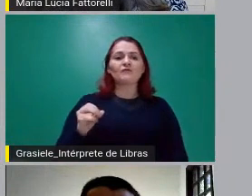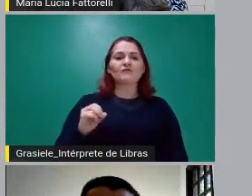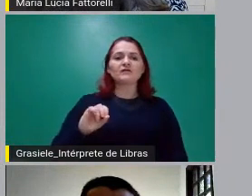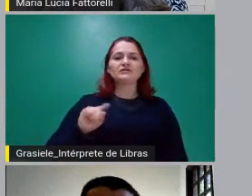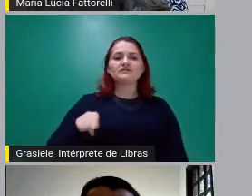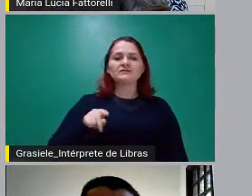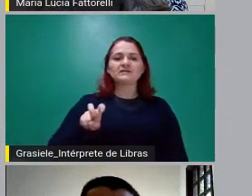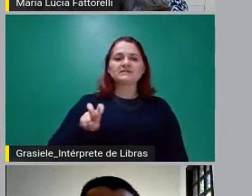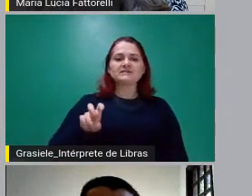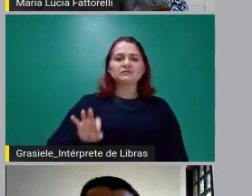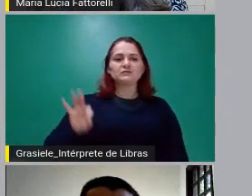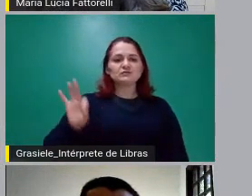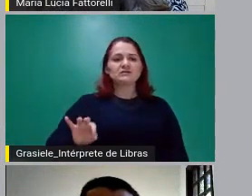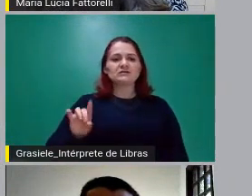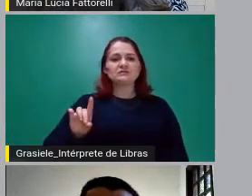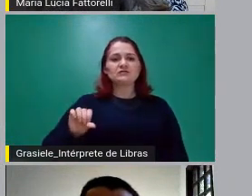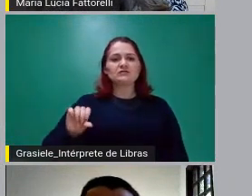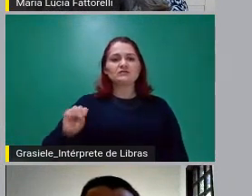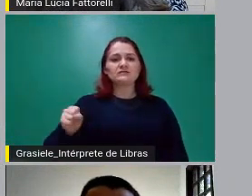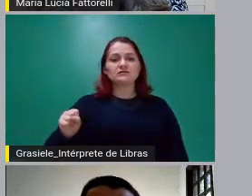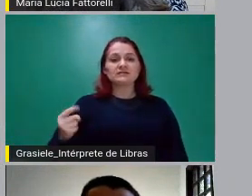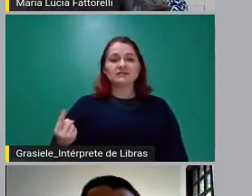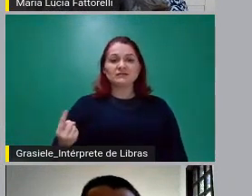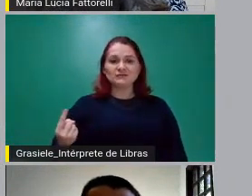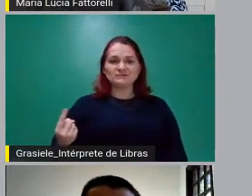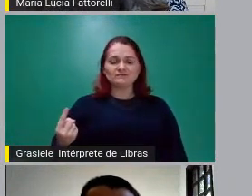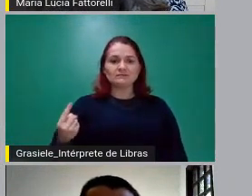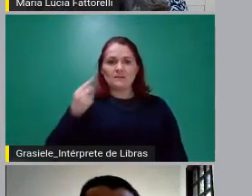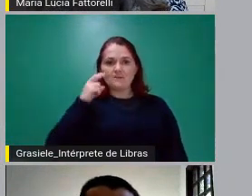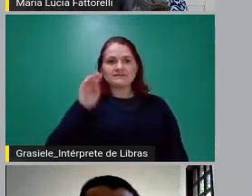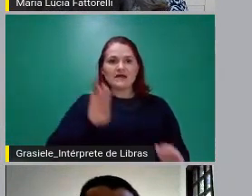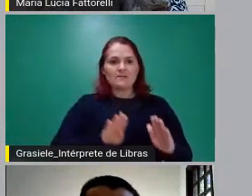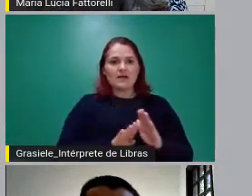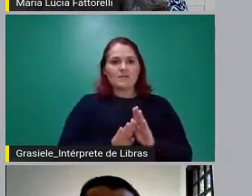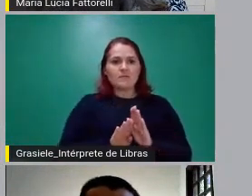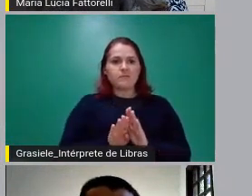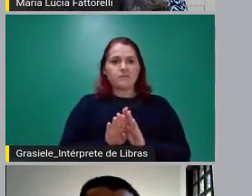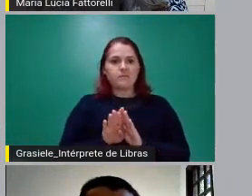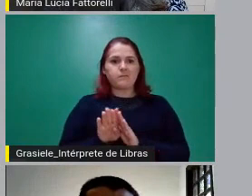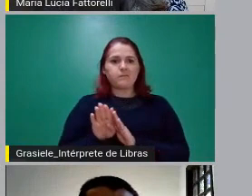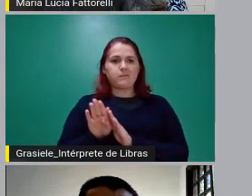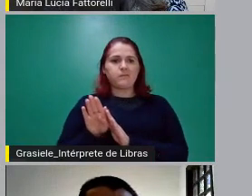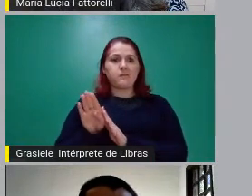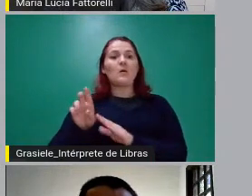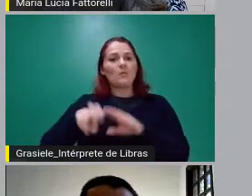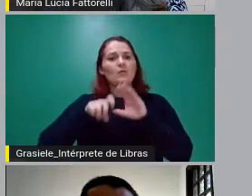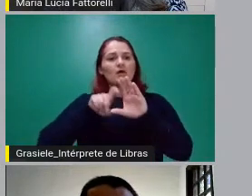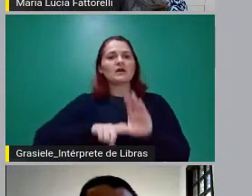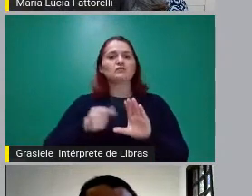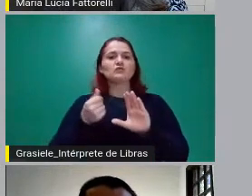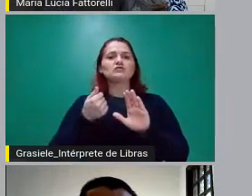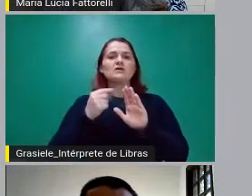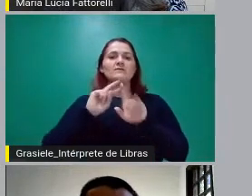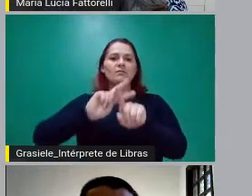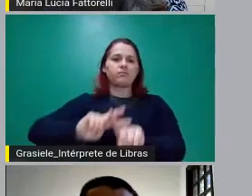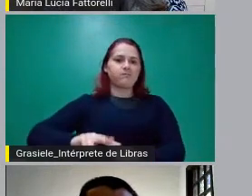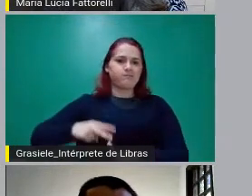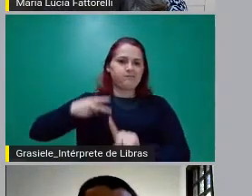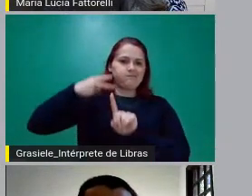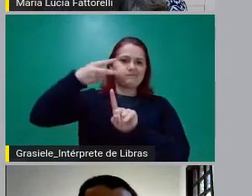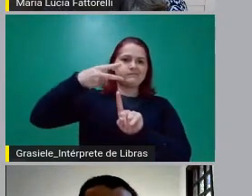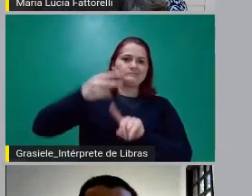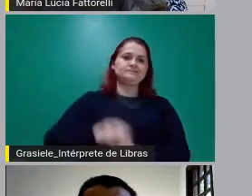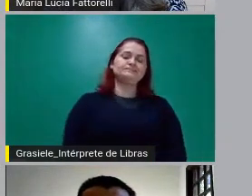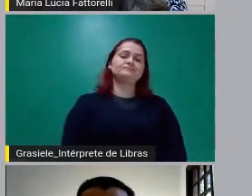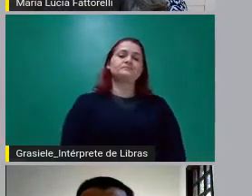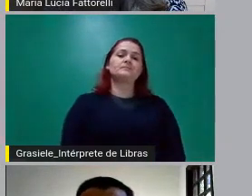20,5% em torno de 81, 82. E aí você tem uma explosão dessa dívida. E aí, o que foi feito a partir